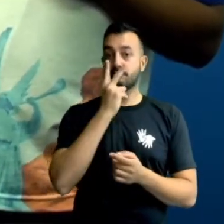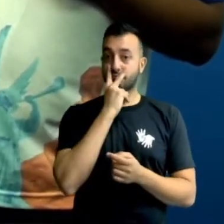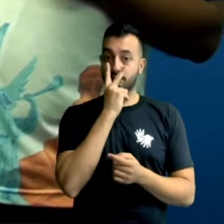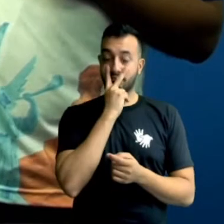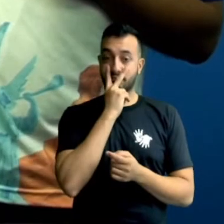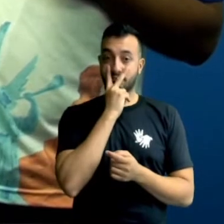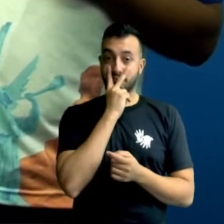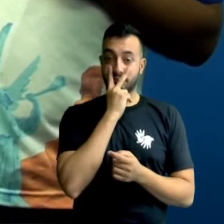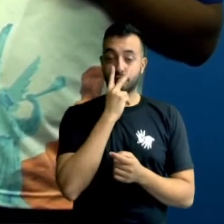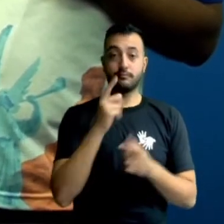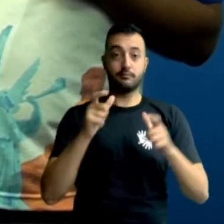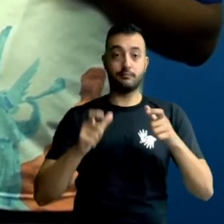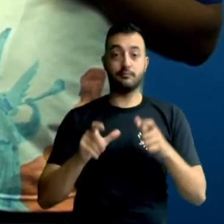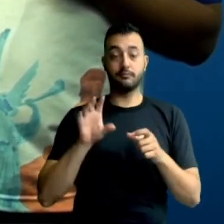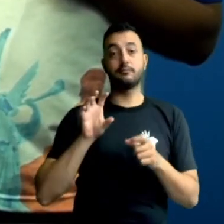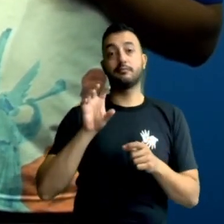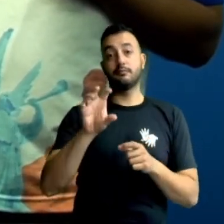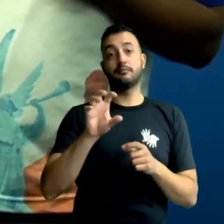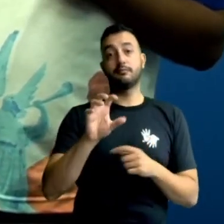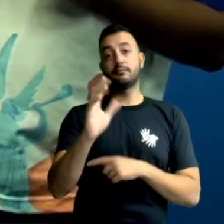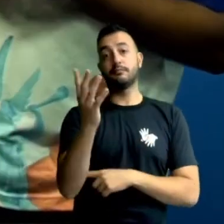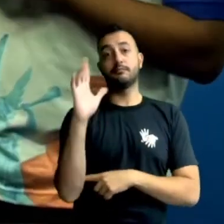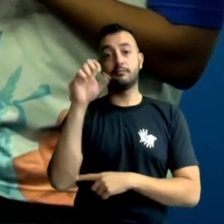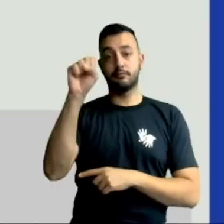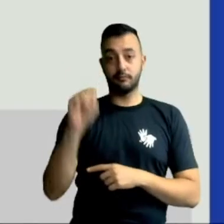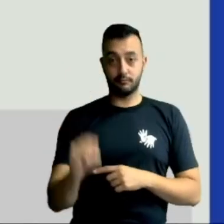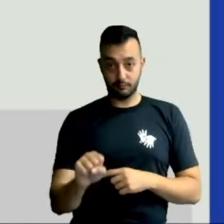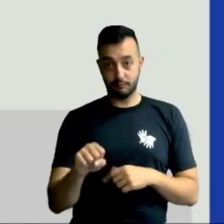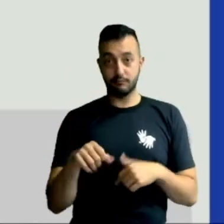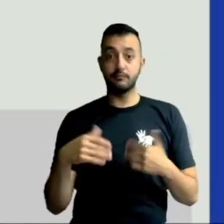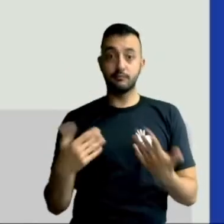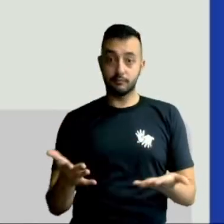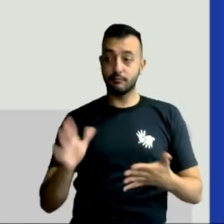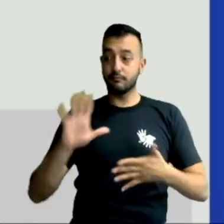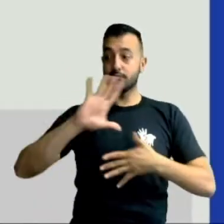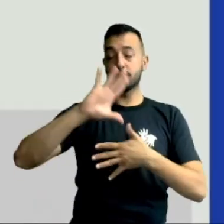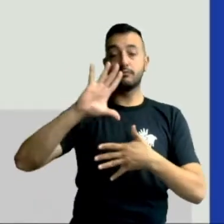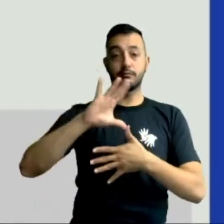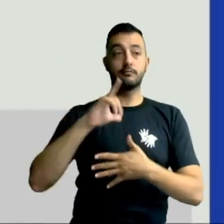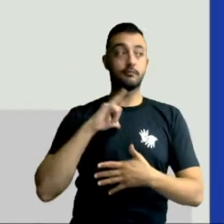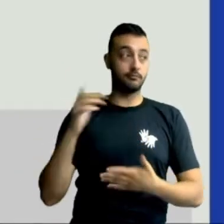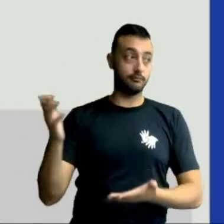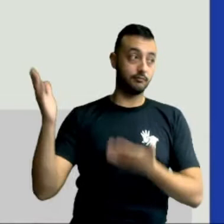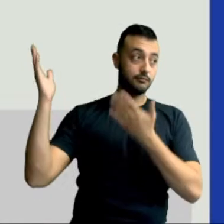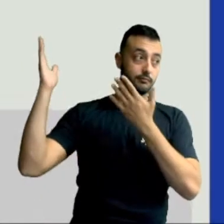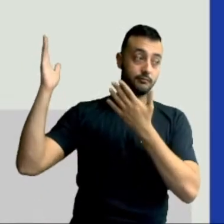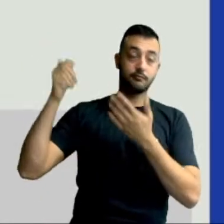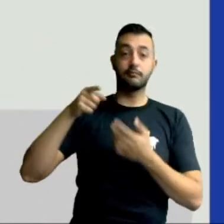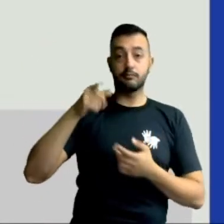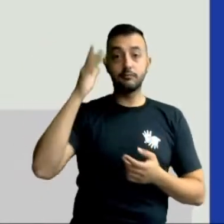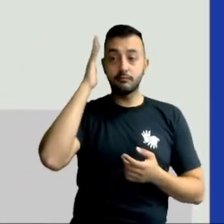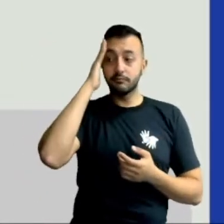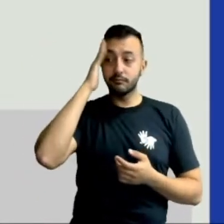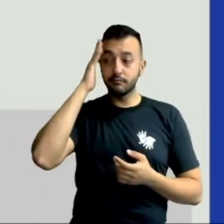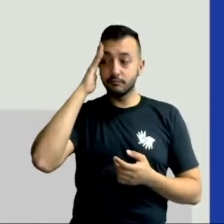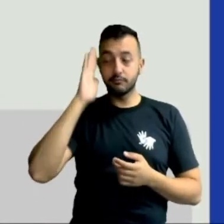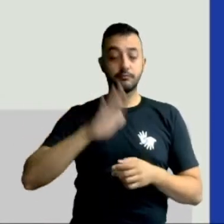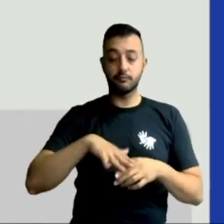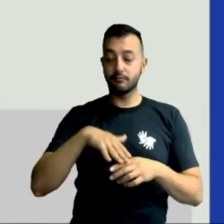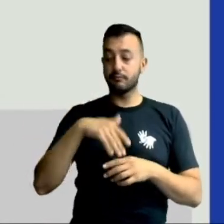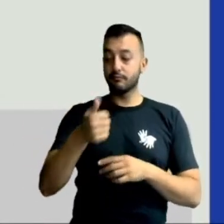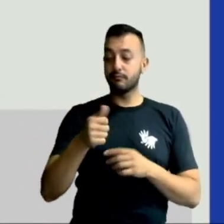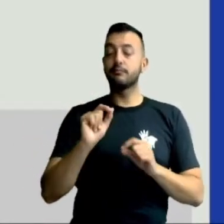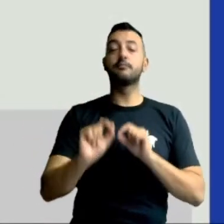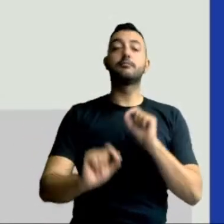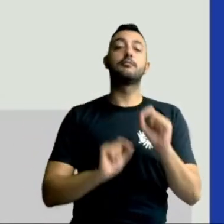Santo Antão fica na mesorregião da Mata Sul? Esse mapa aqui que eu trouxe para vocês é para vocês entenderem melhor do